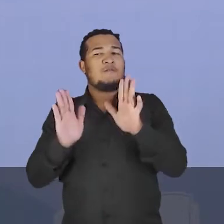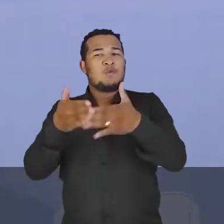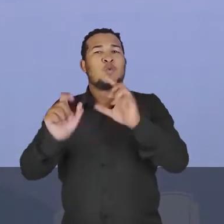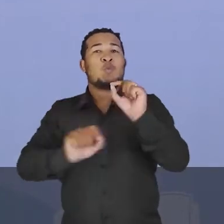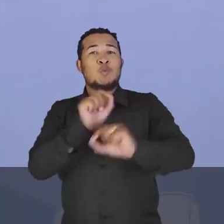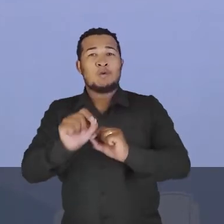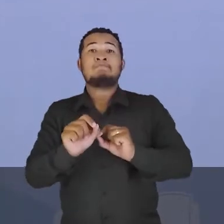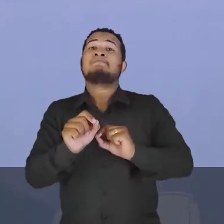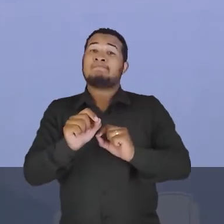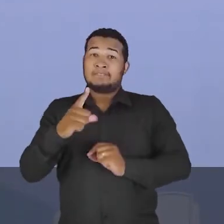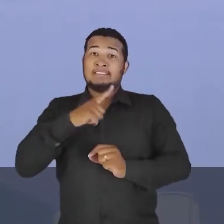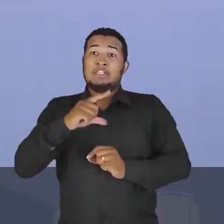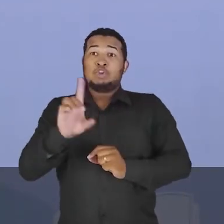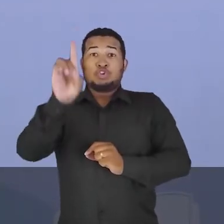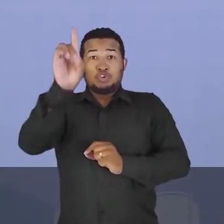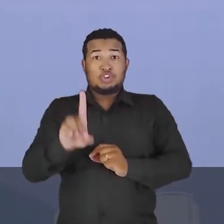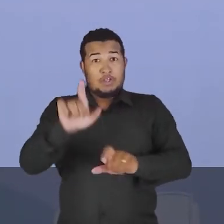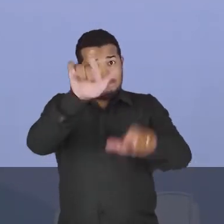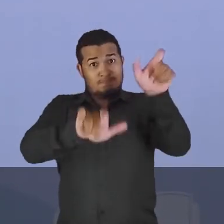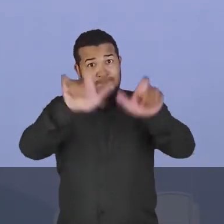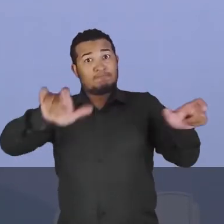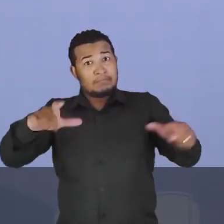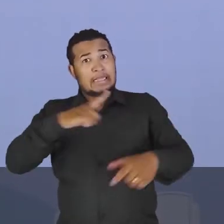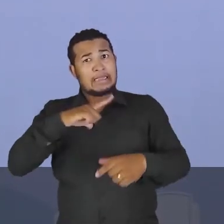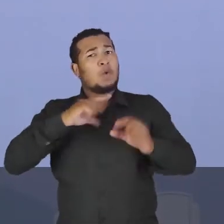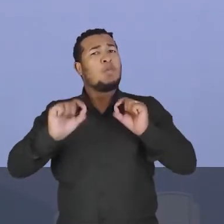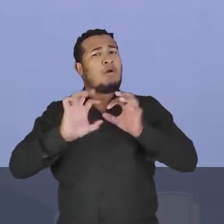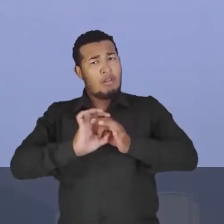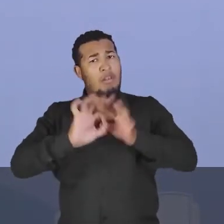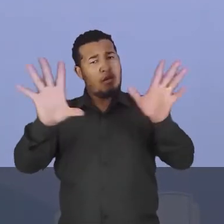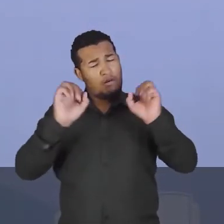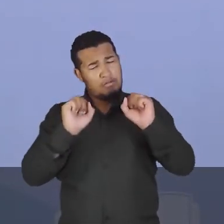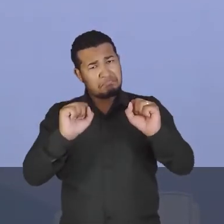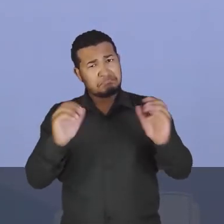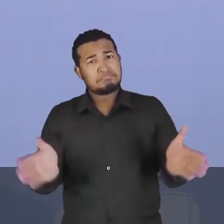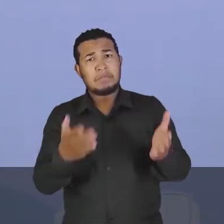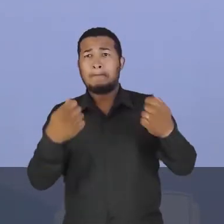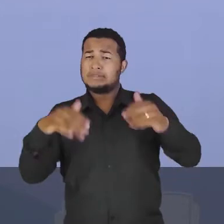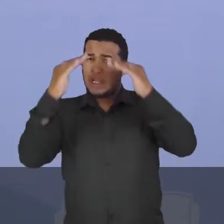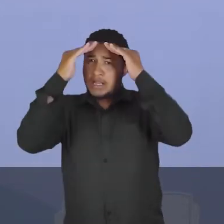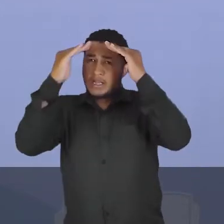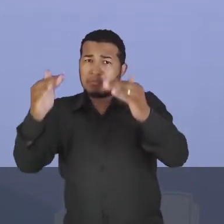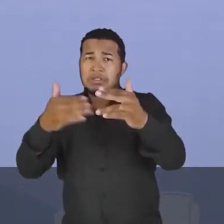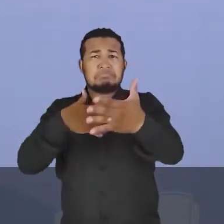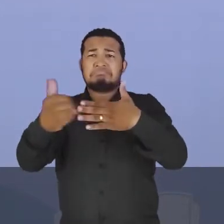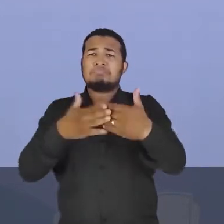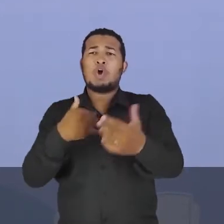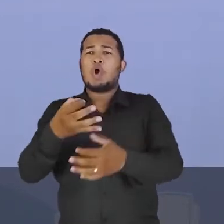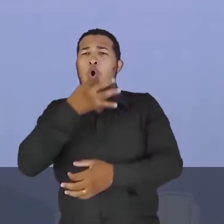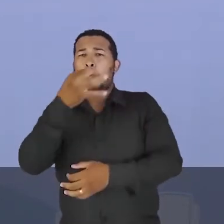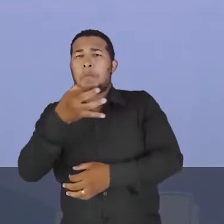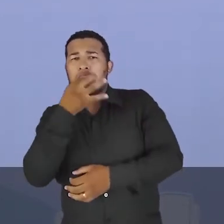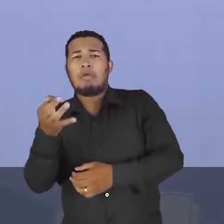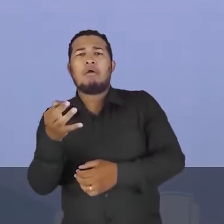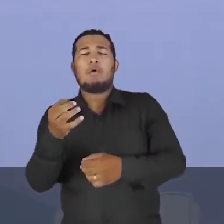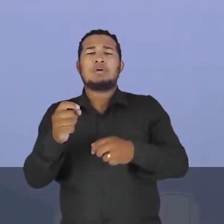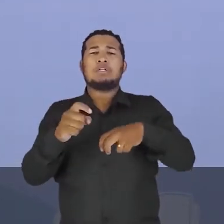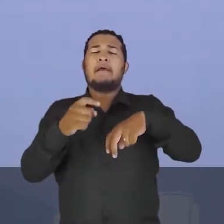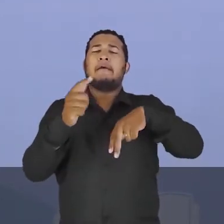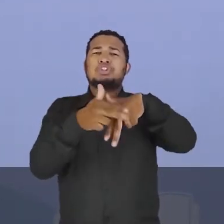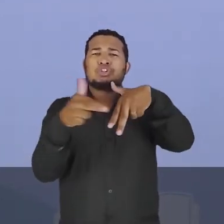essa questão dos direitos das pessoas a serem livres. Elas precisam ser respeitadas, independente da sua opinião, do seu sexo,